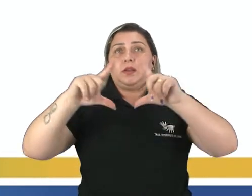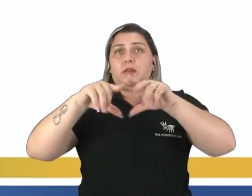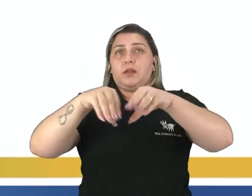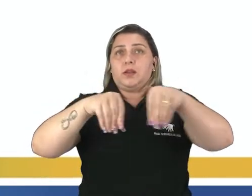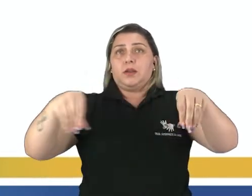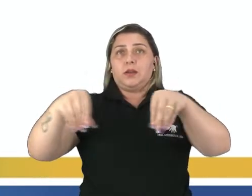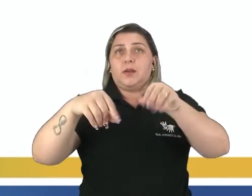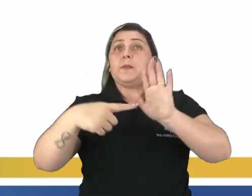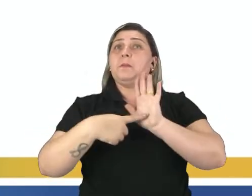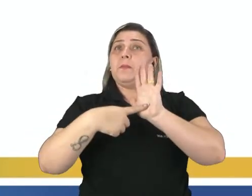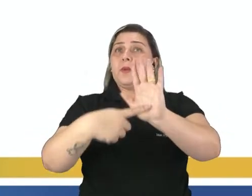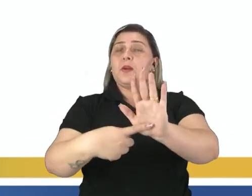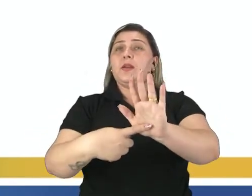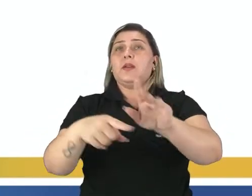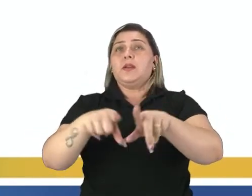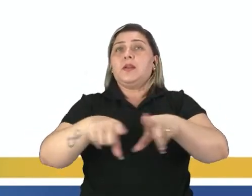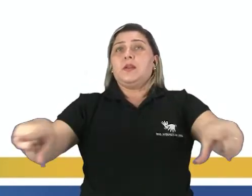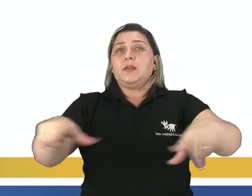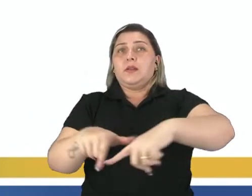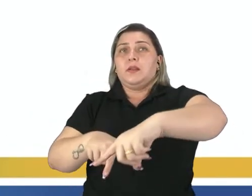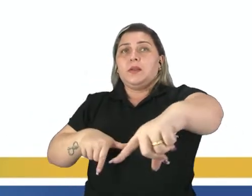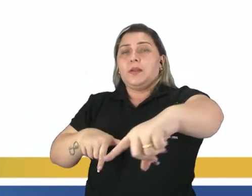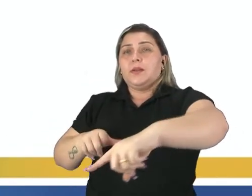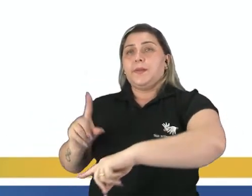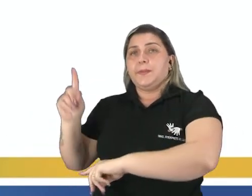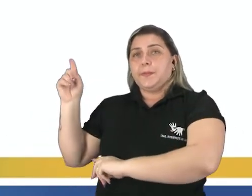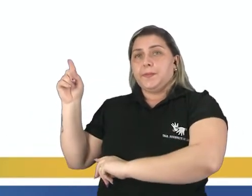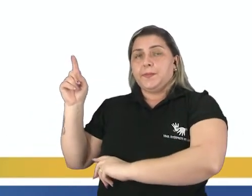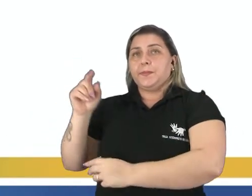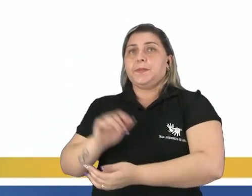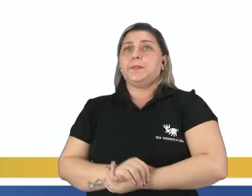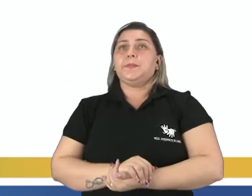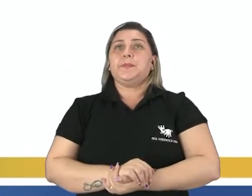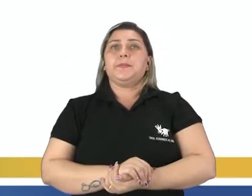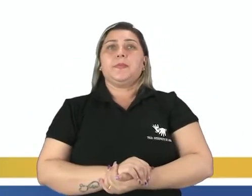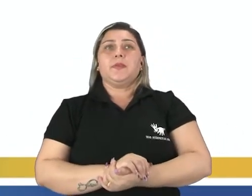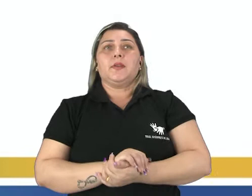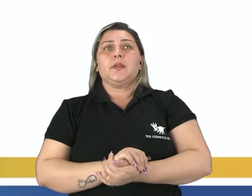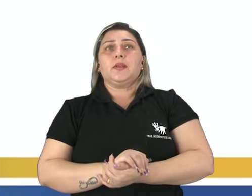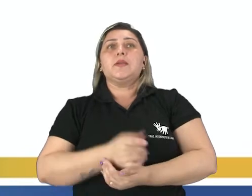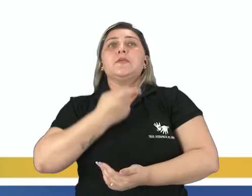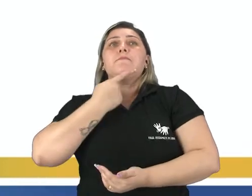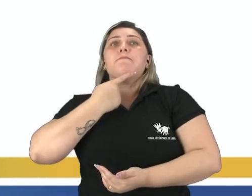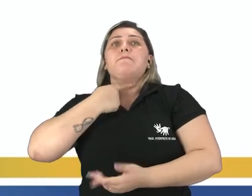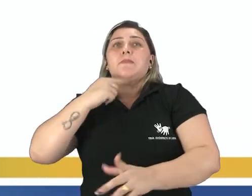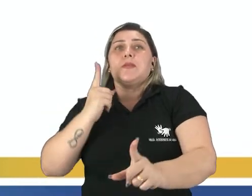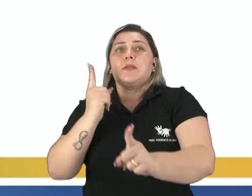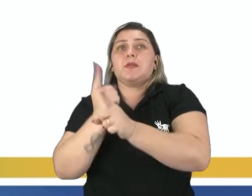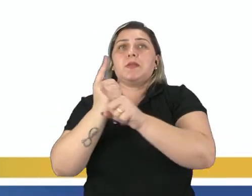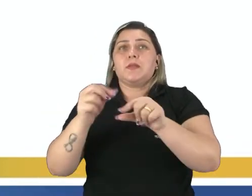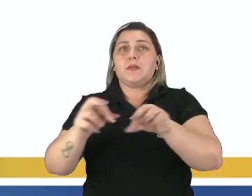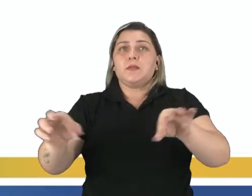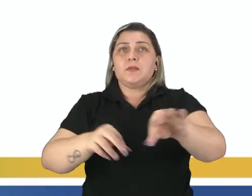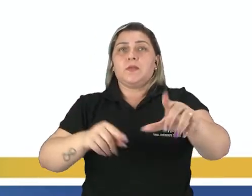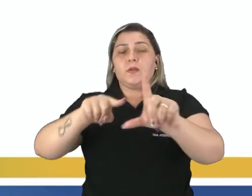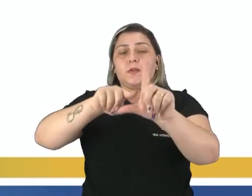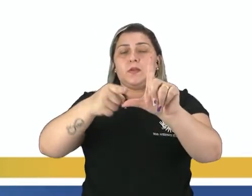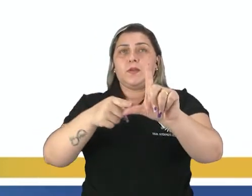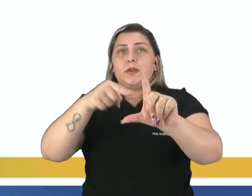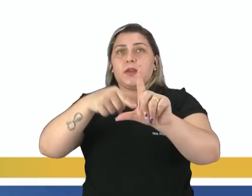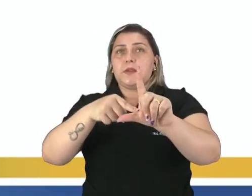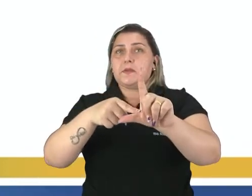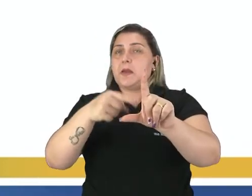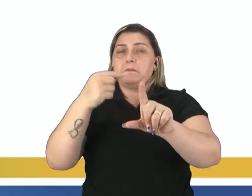triangular conforme mostra a planta abaixo. Ele deseja descobrir a medida do